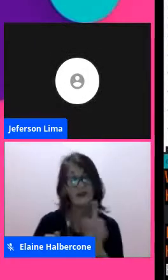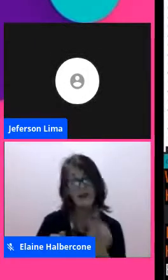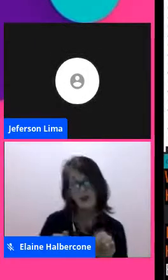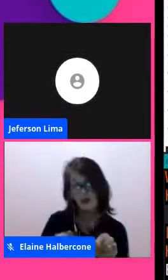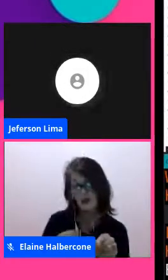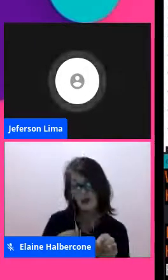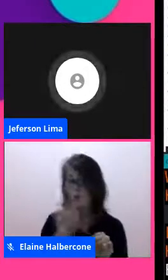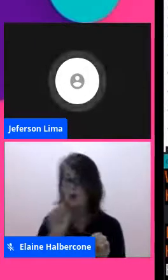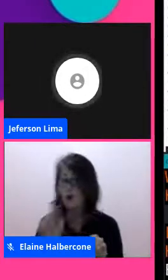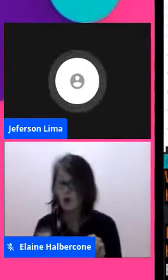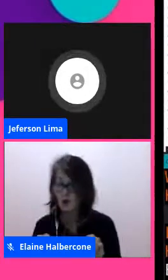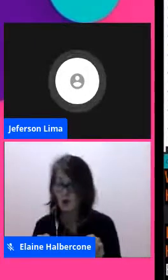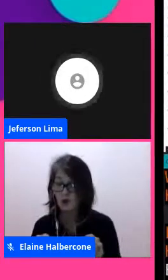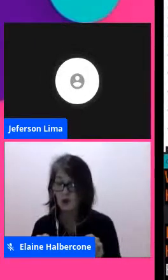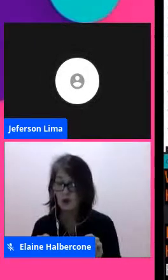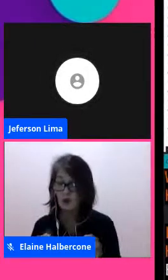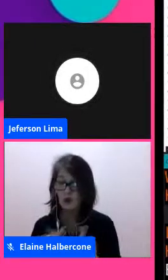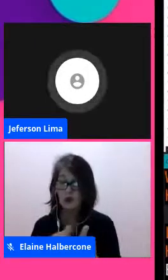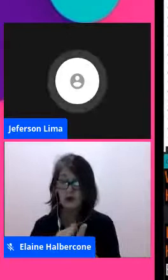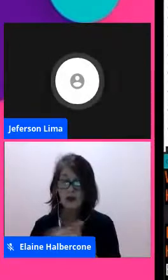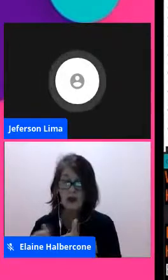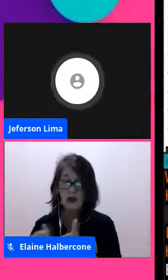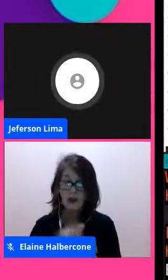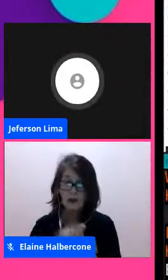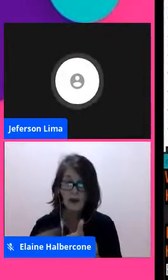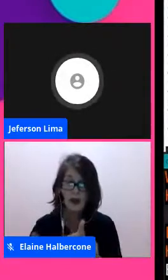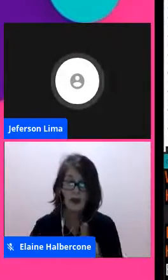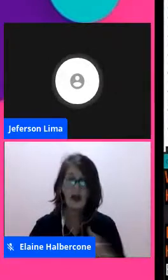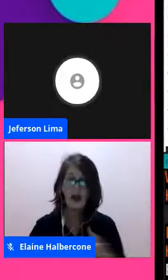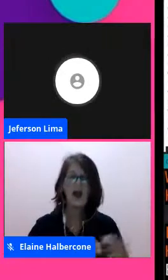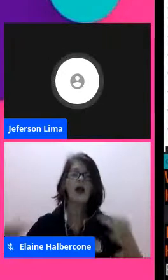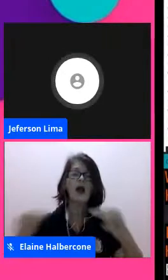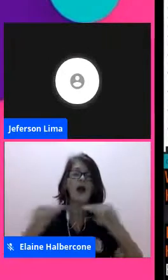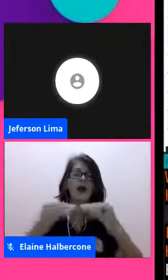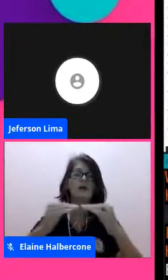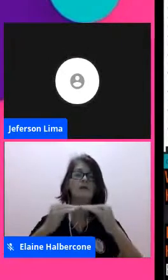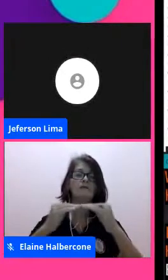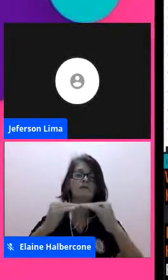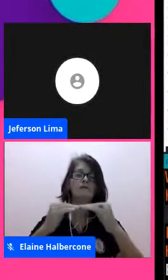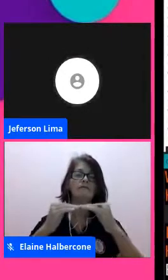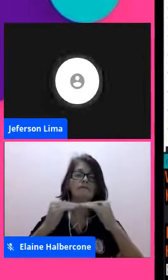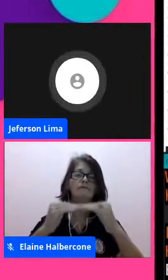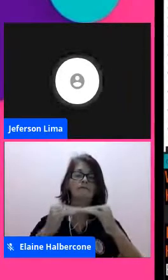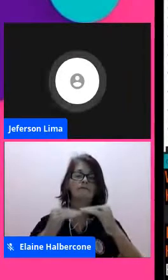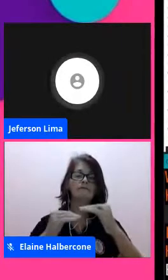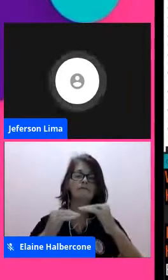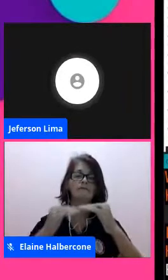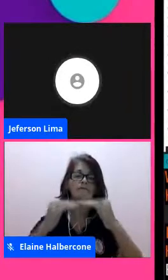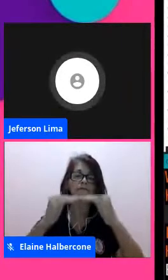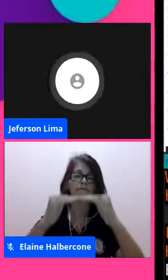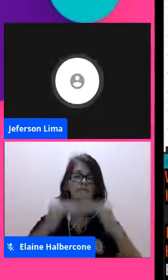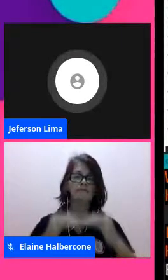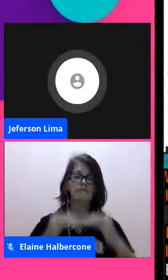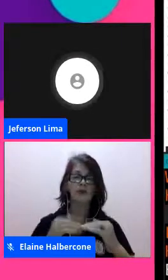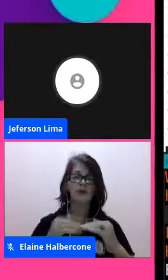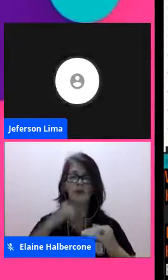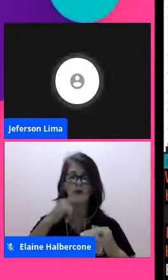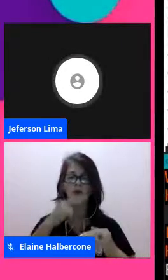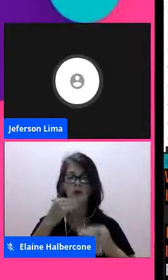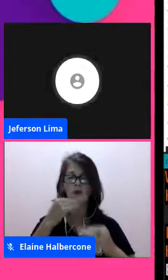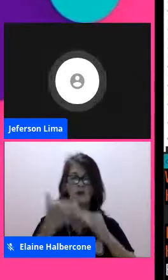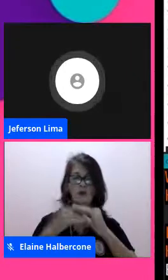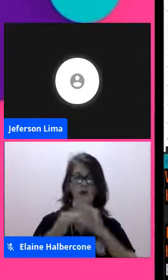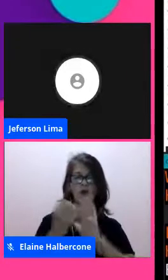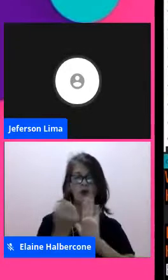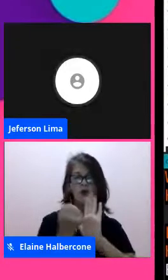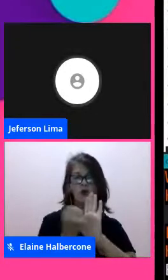outro. Para ele sincronizar. E aí, com isso, você não tem problema de envio de código, né? Então, a gente vai lá, ó. A gente tem aqui